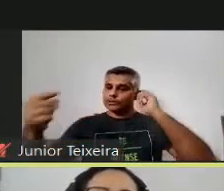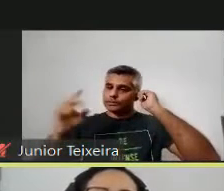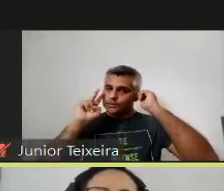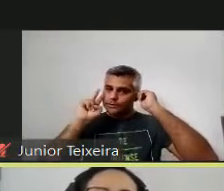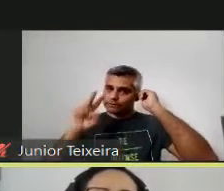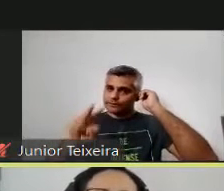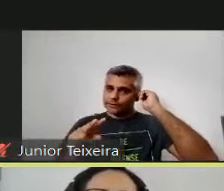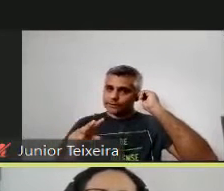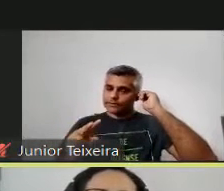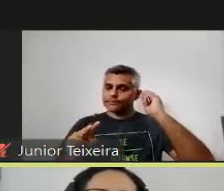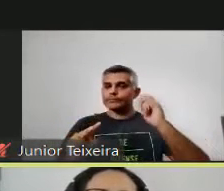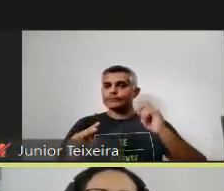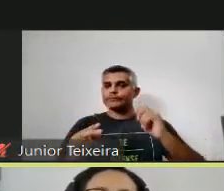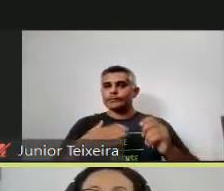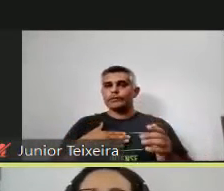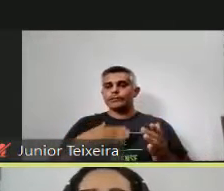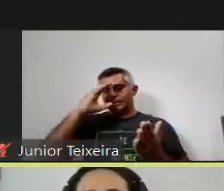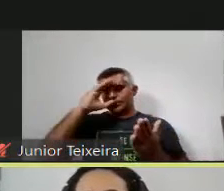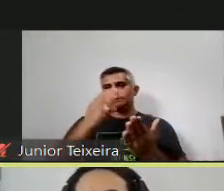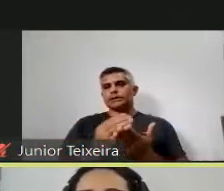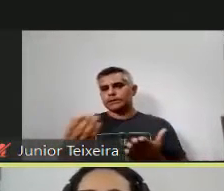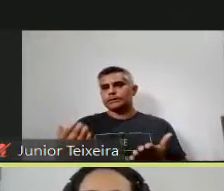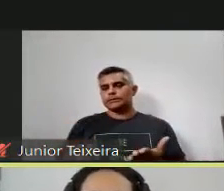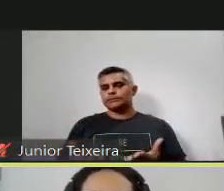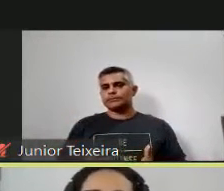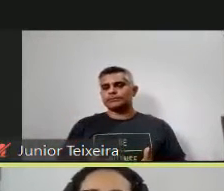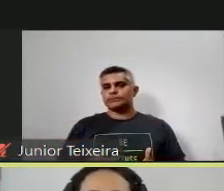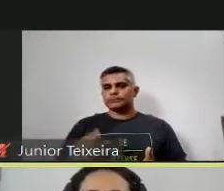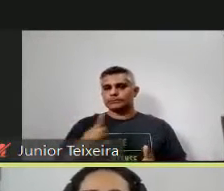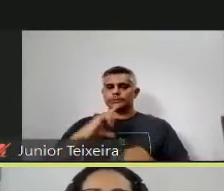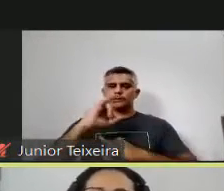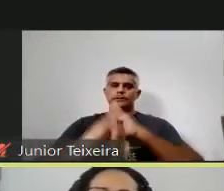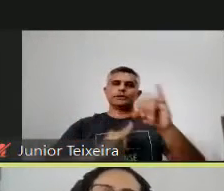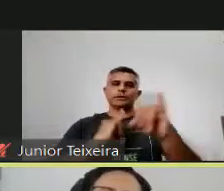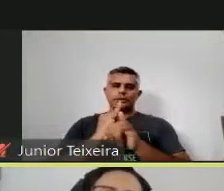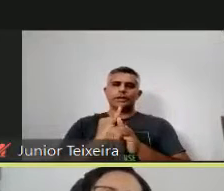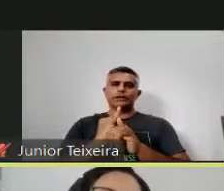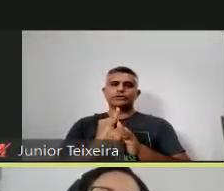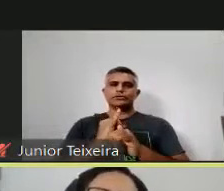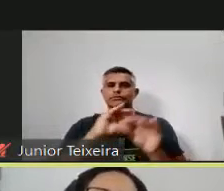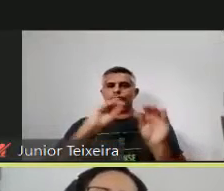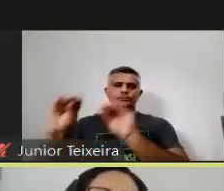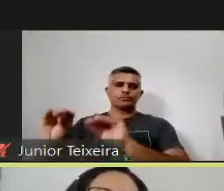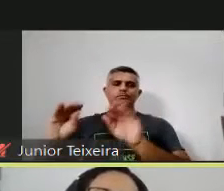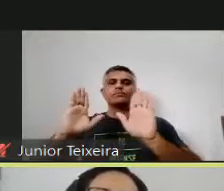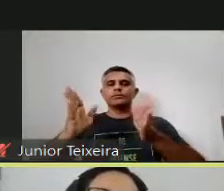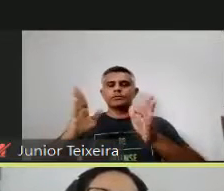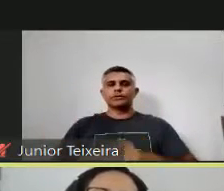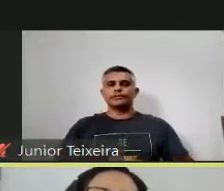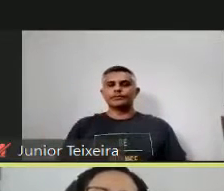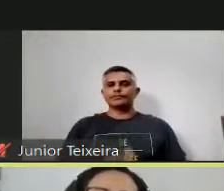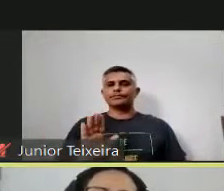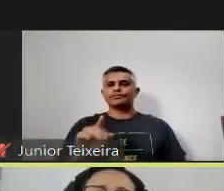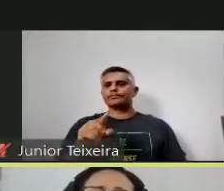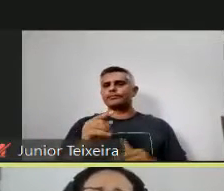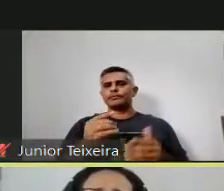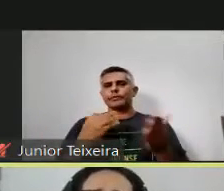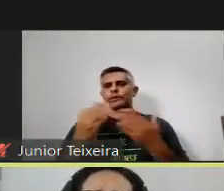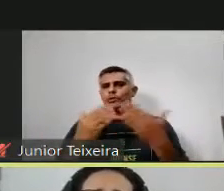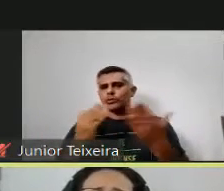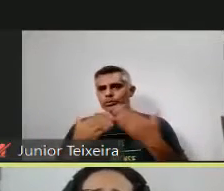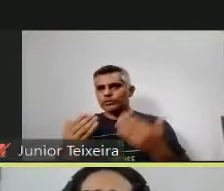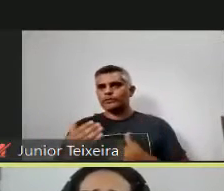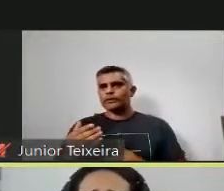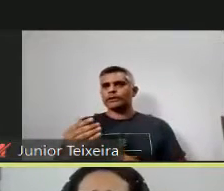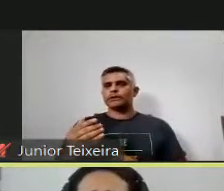gente traz aí toda a conversa, né, que a gente foi tendo com eles ali a partir da entrevista, a gente